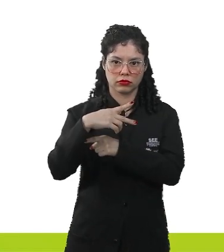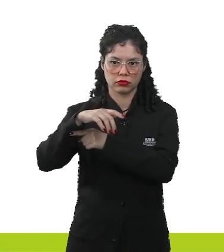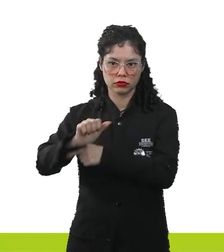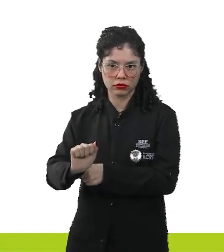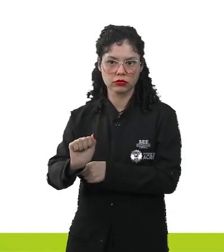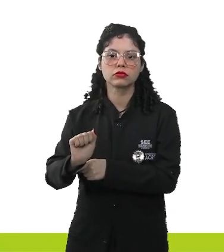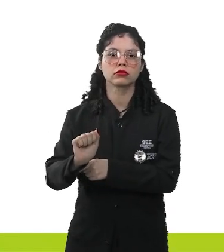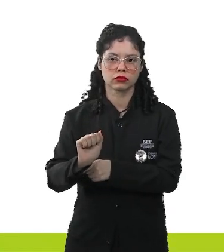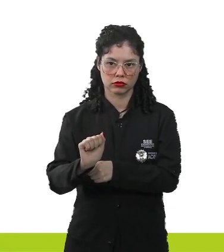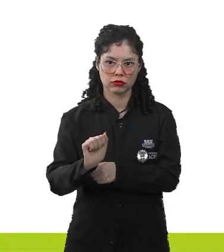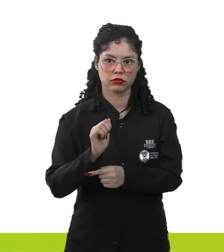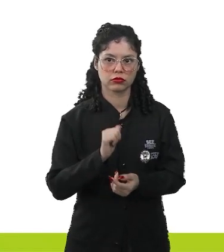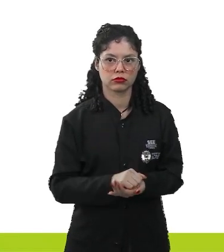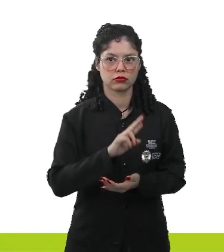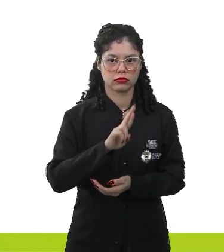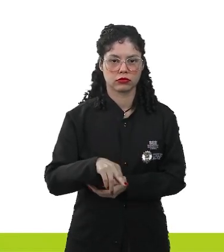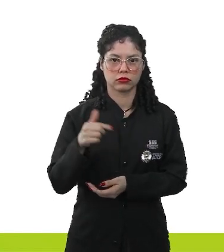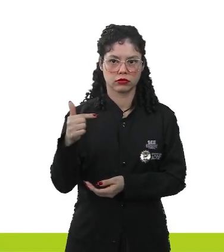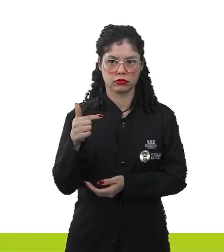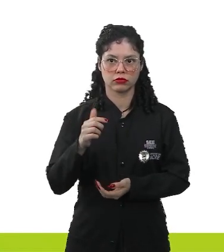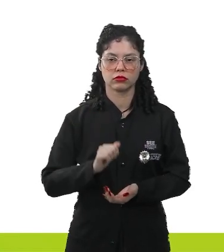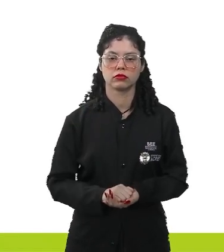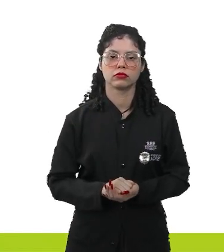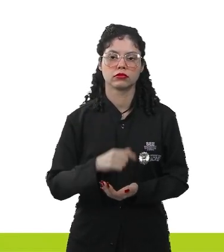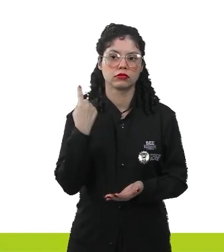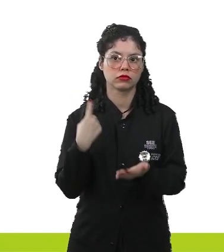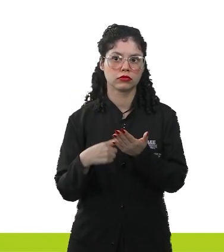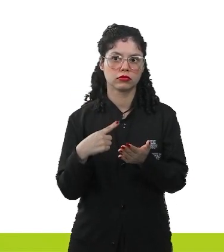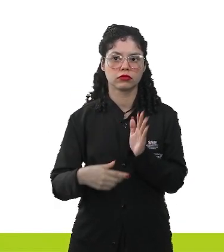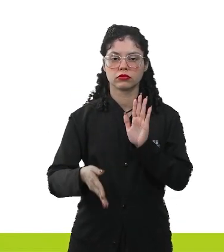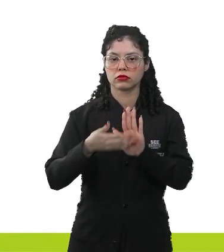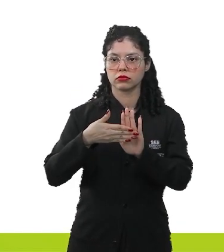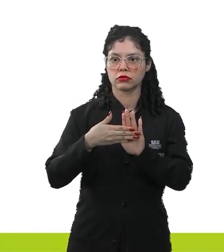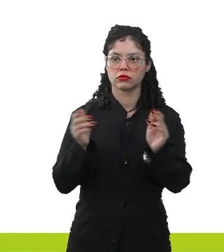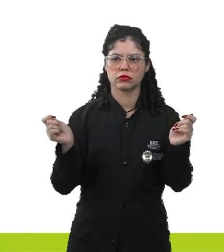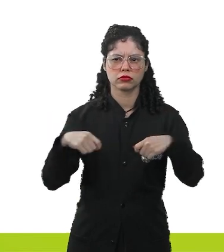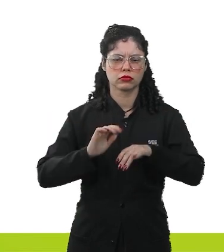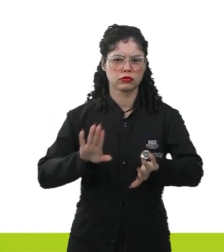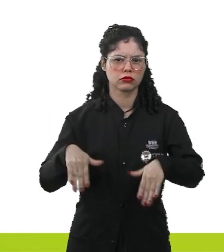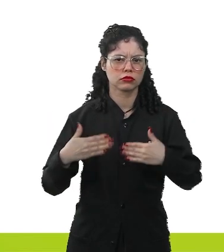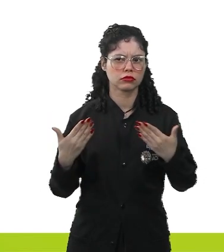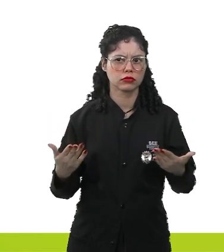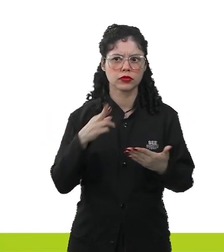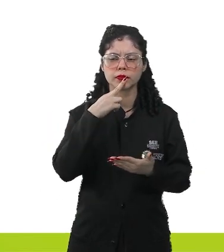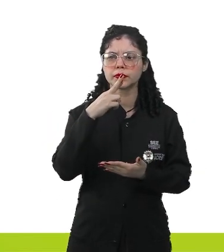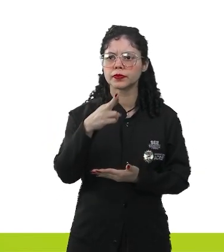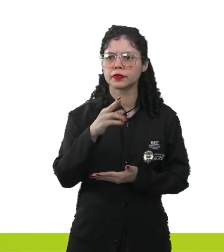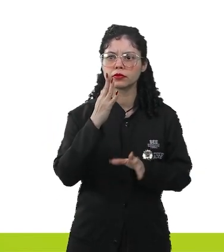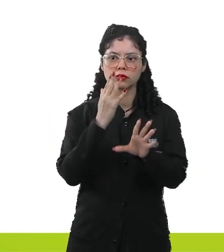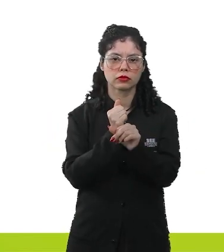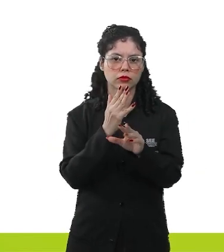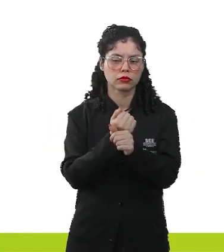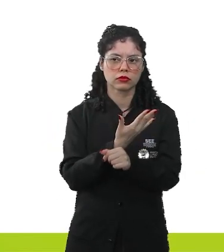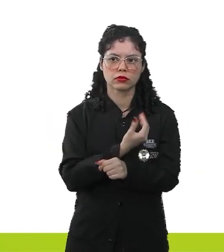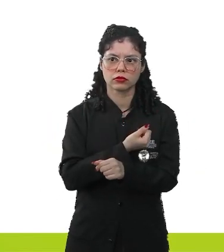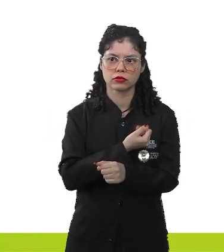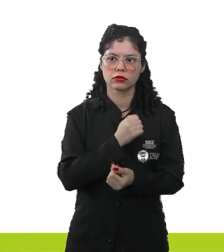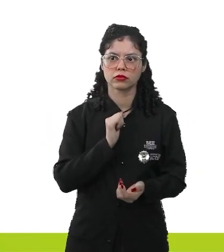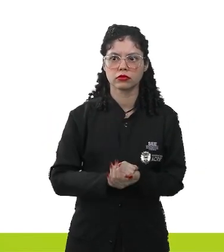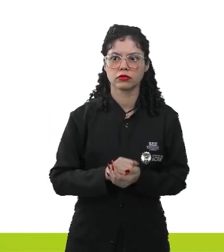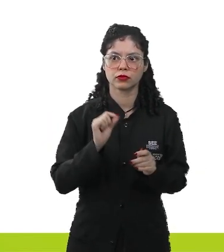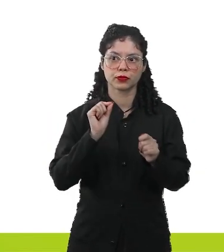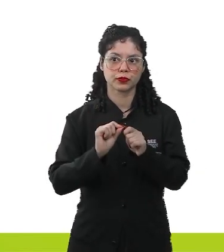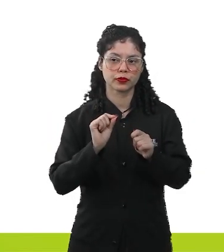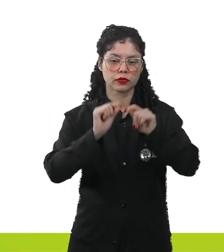a 2. Interessante. Nas condições propostas, quais as possíveis soluções para as somas dos